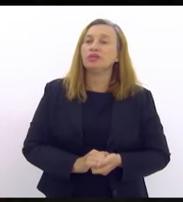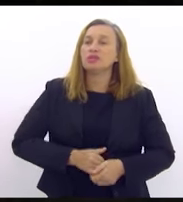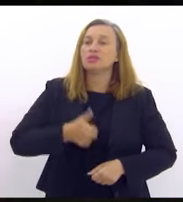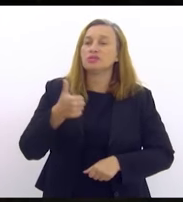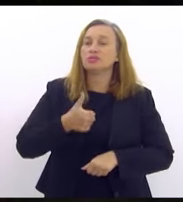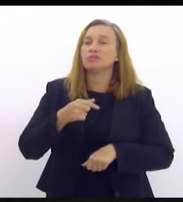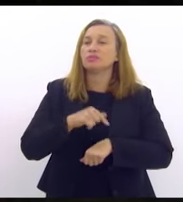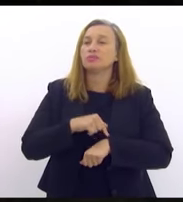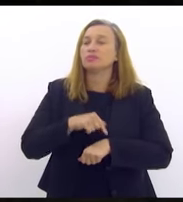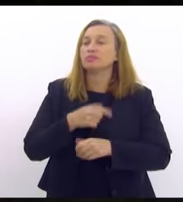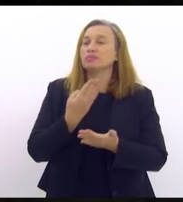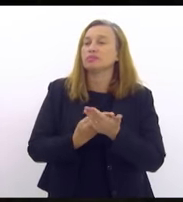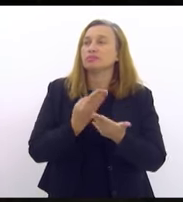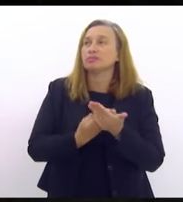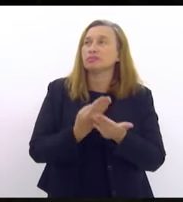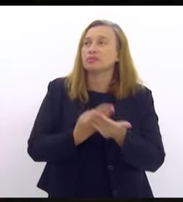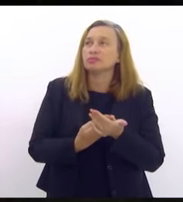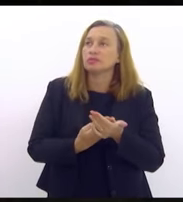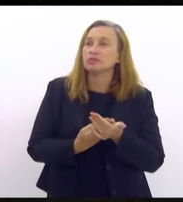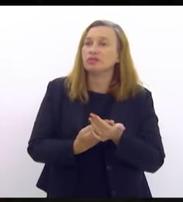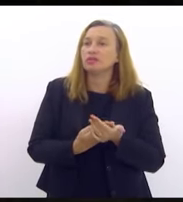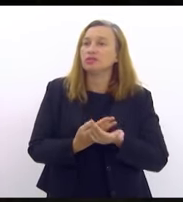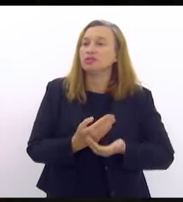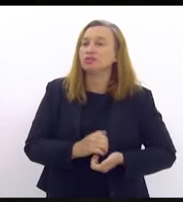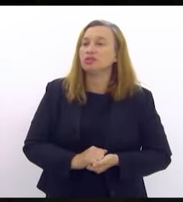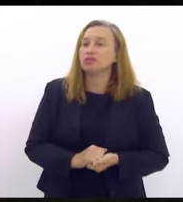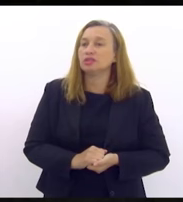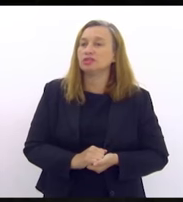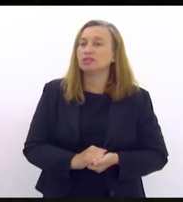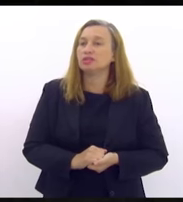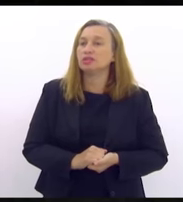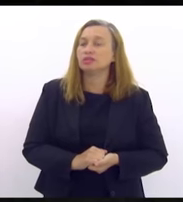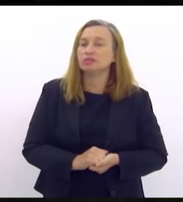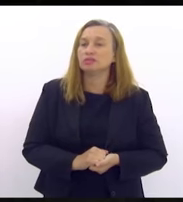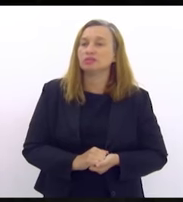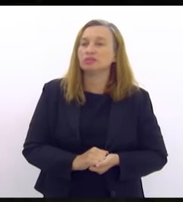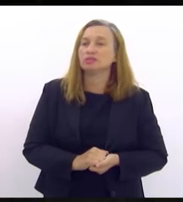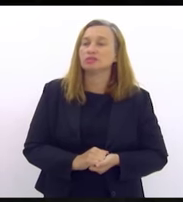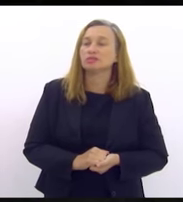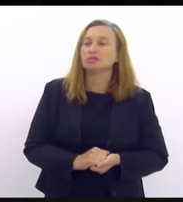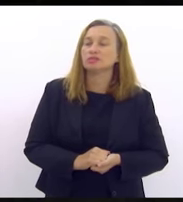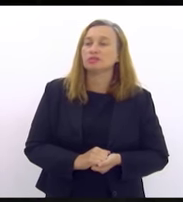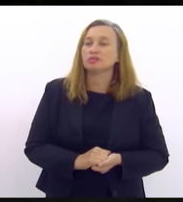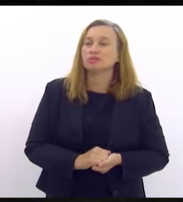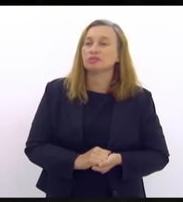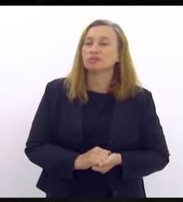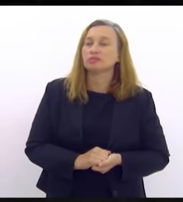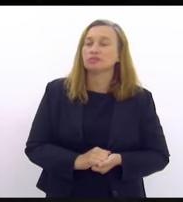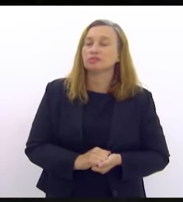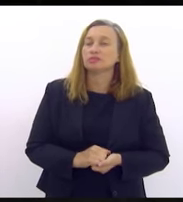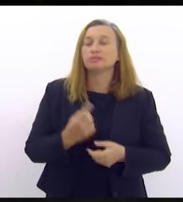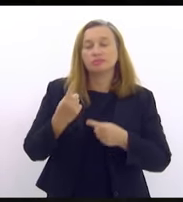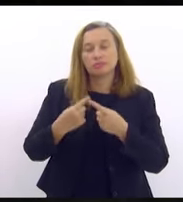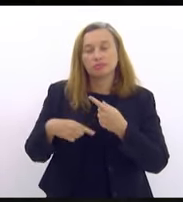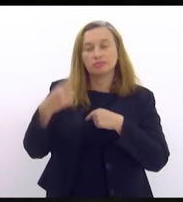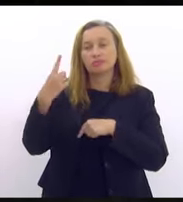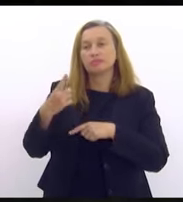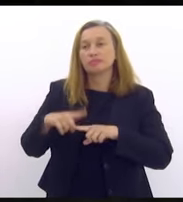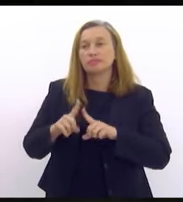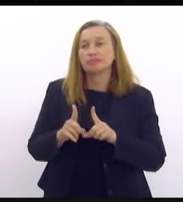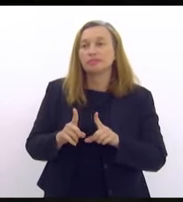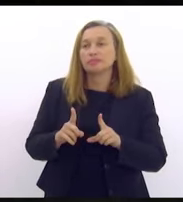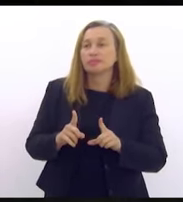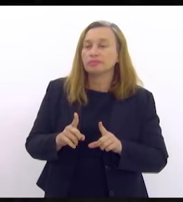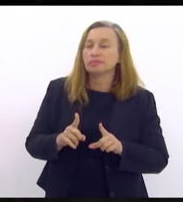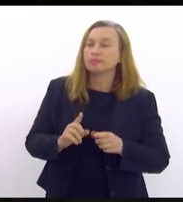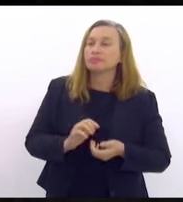estudo e foi eu acho assim que eu foi um um certo sucesso Mas a partir